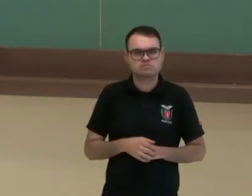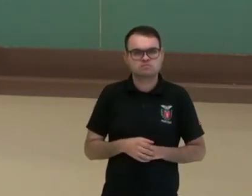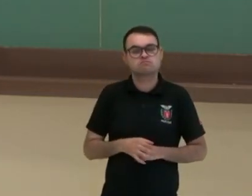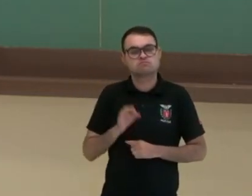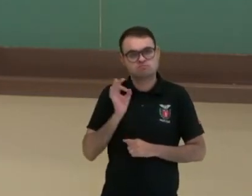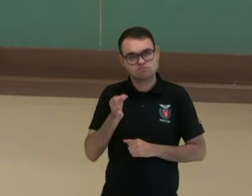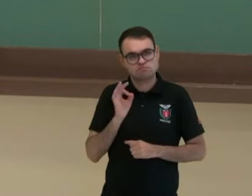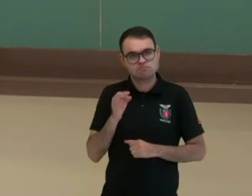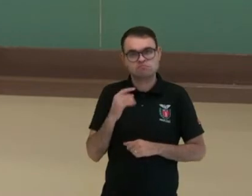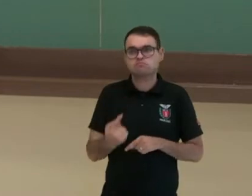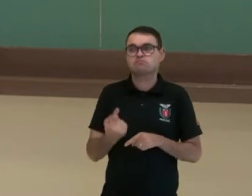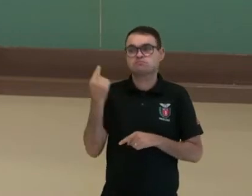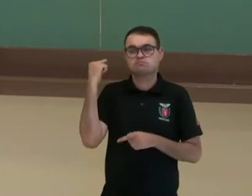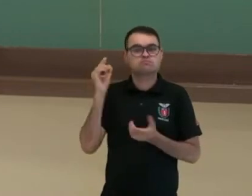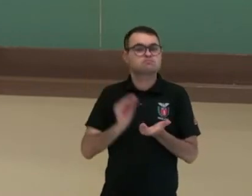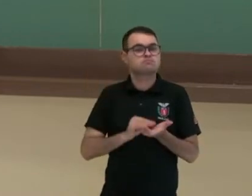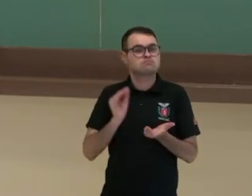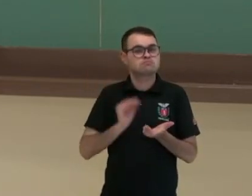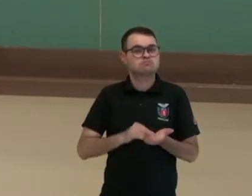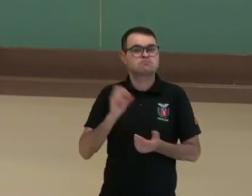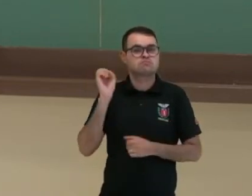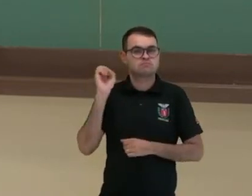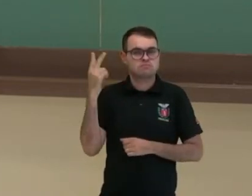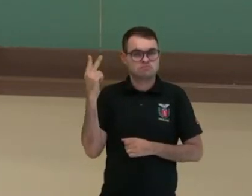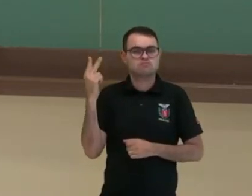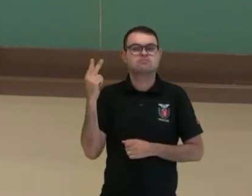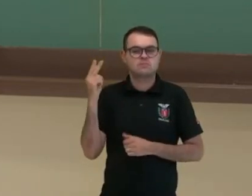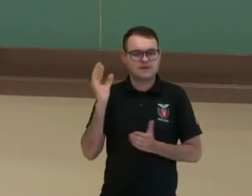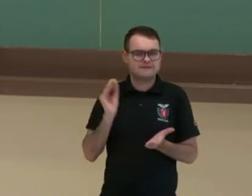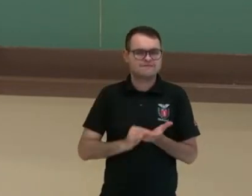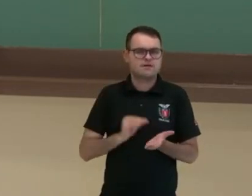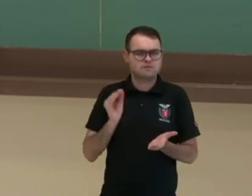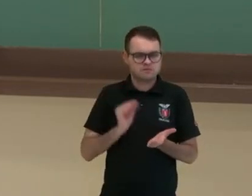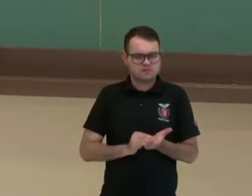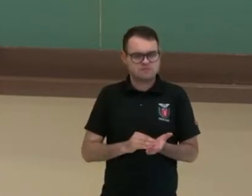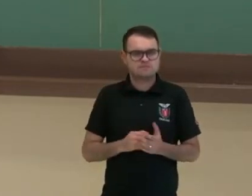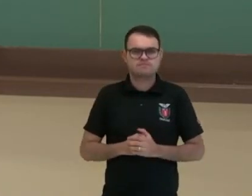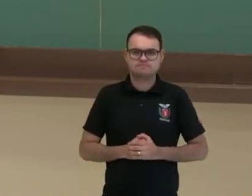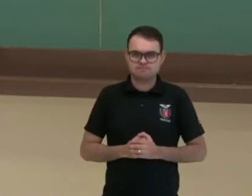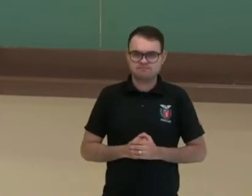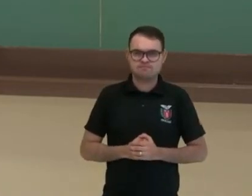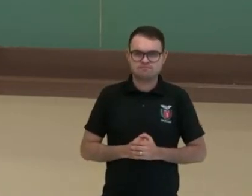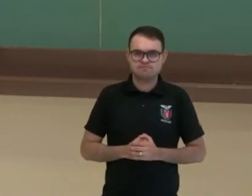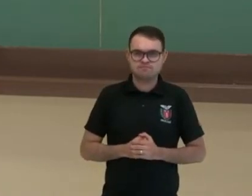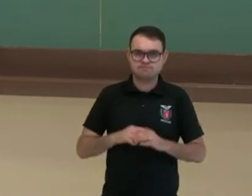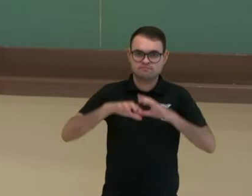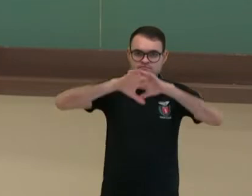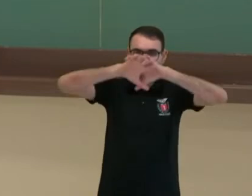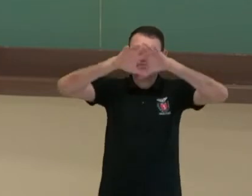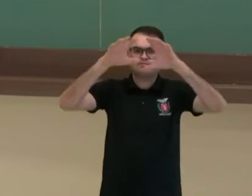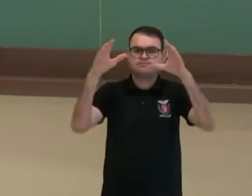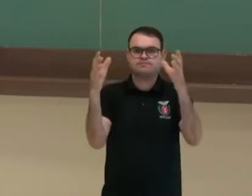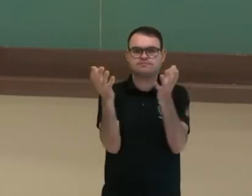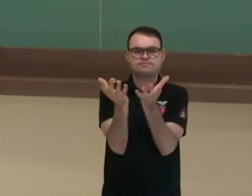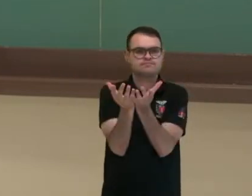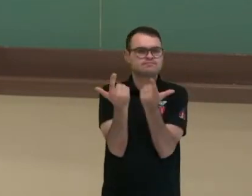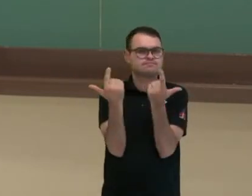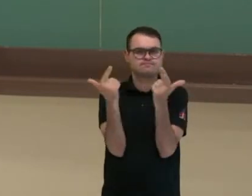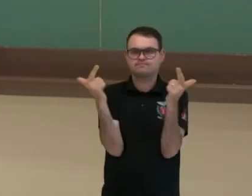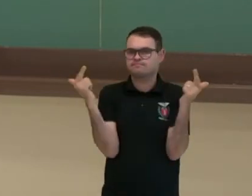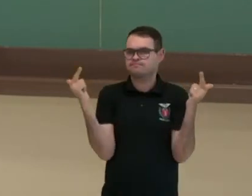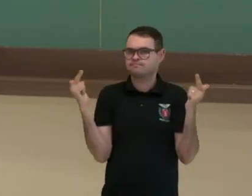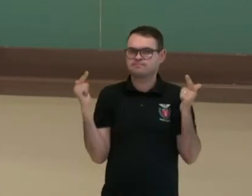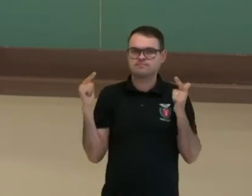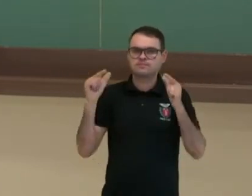no início, na formação do nosso planeta. E a atmosfera não possuía o que nós chamamos de camada